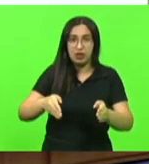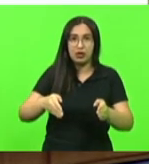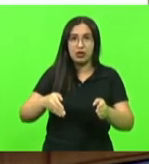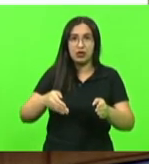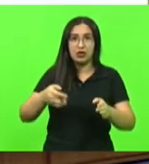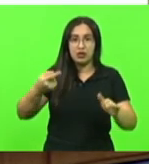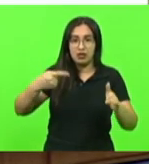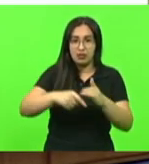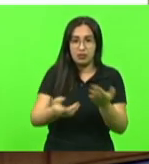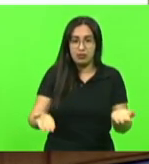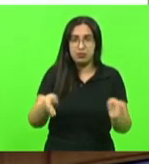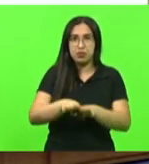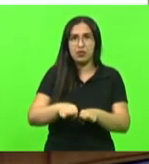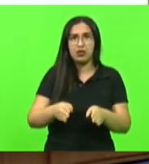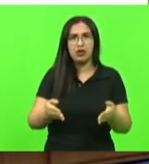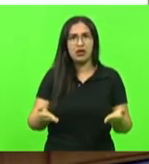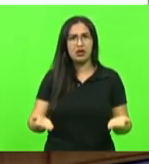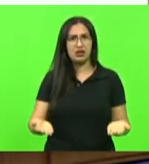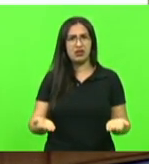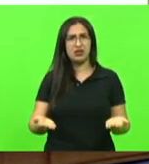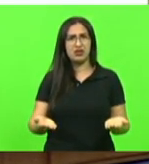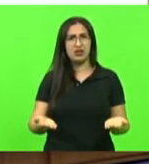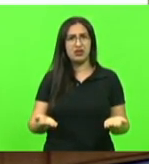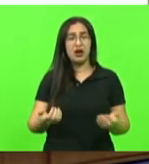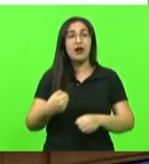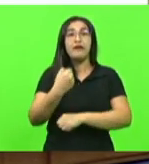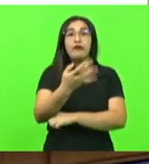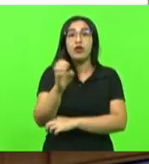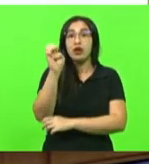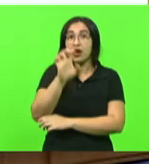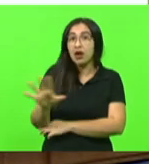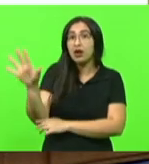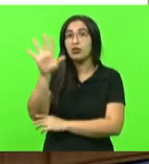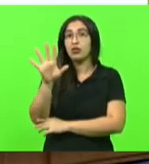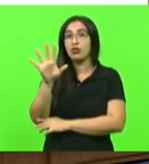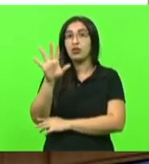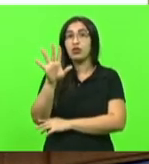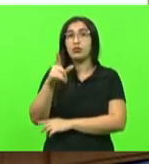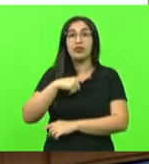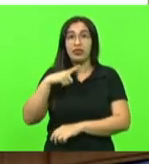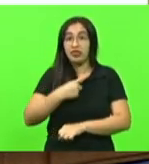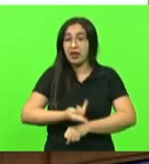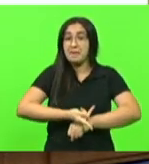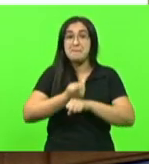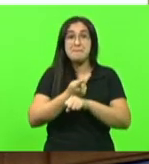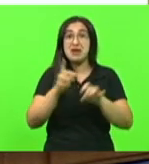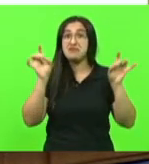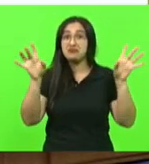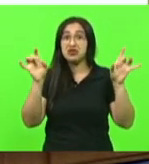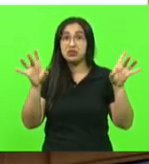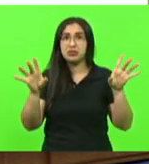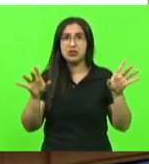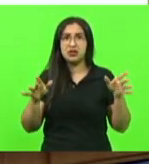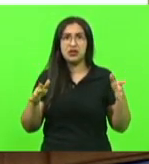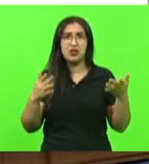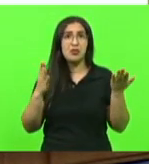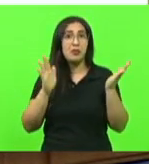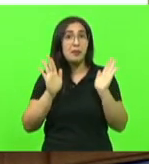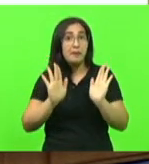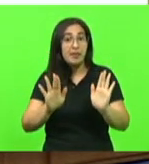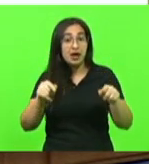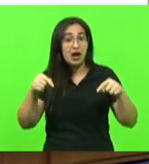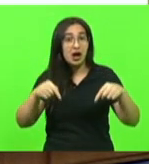premiação máxima. No entanto, o nosso estado está com normas sanitárias que são absurdas, a NASA, se estiver ali, não consegue uma